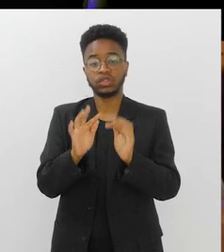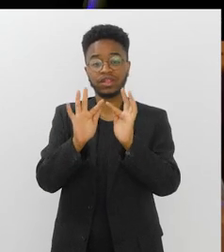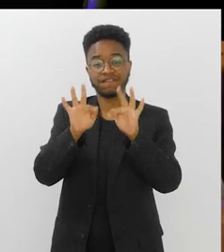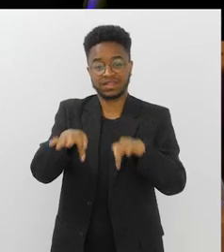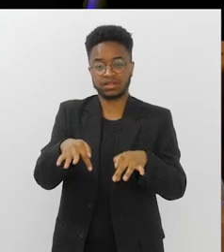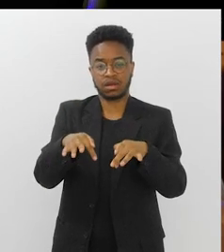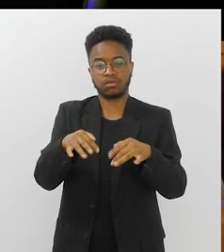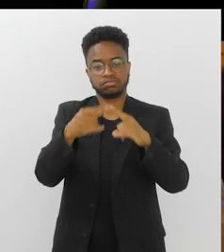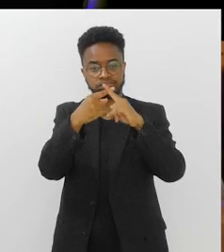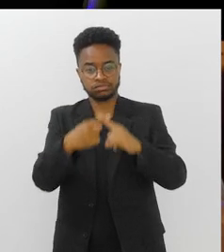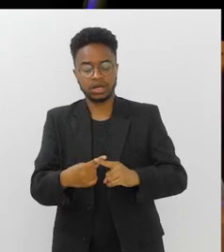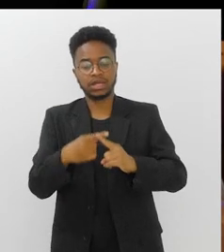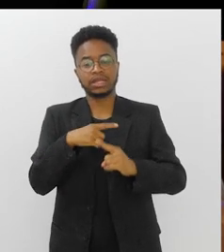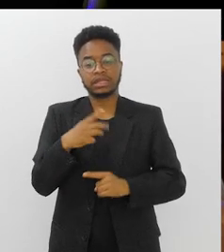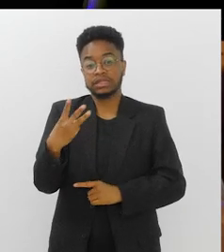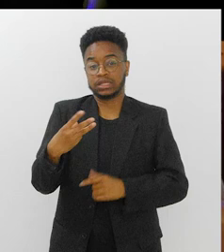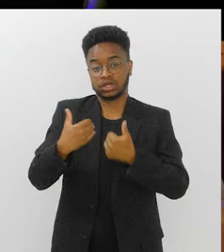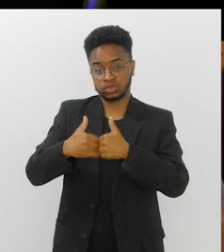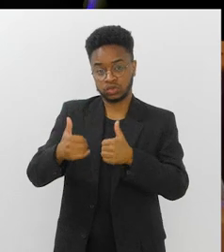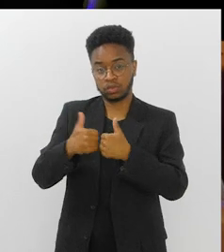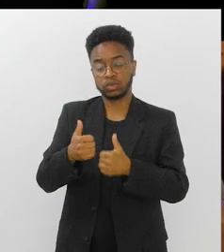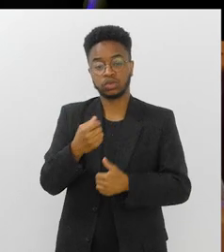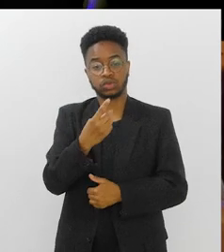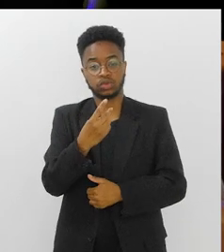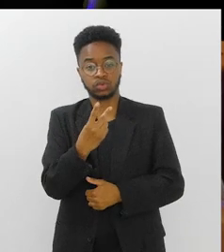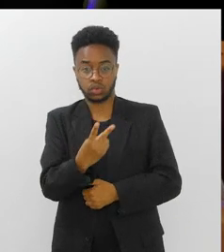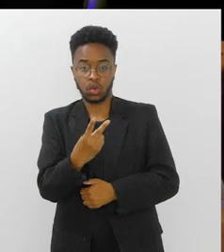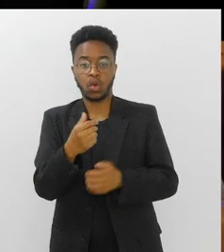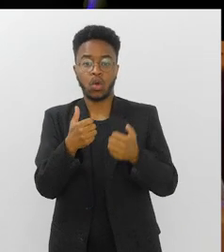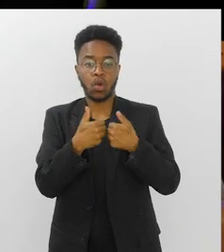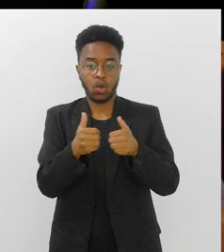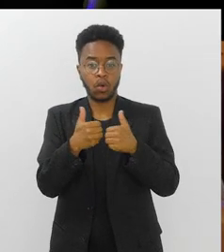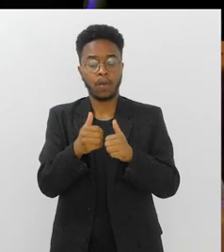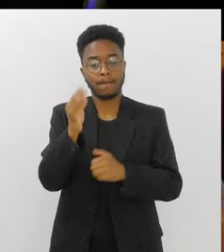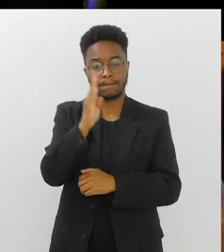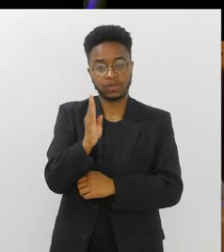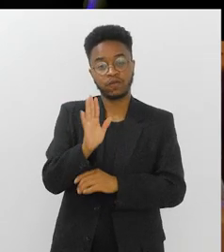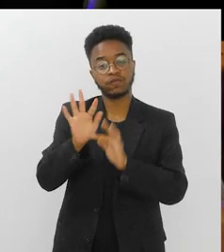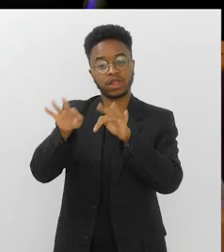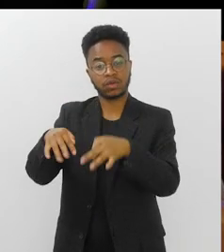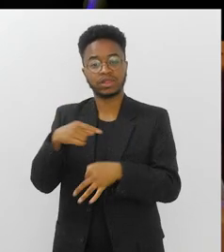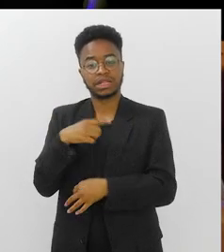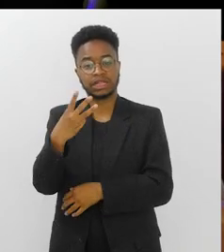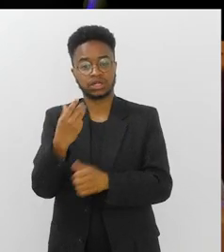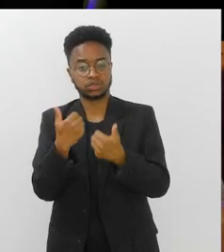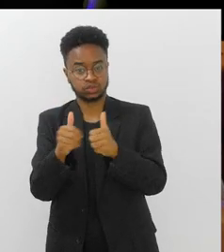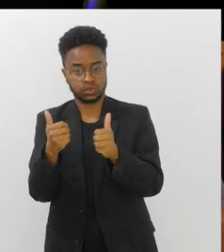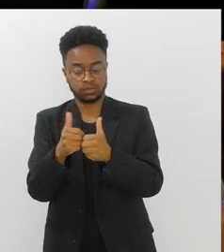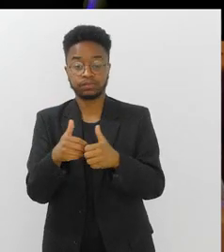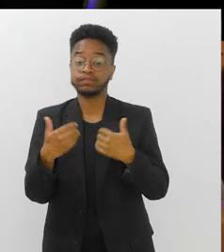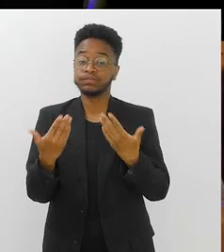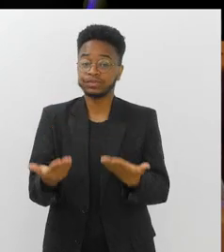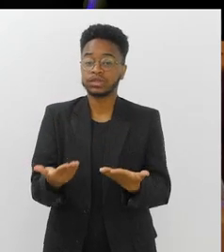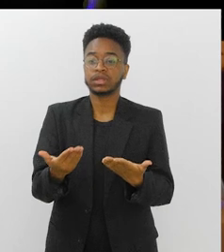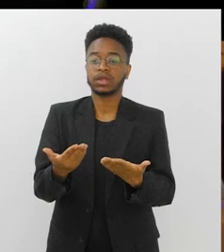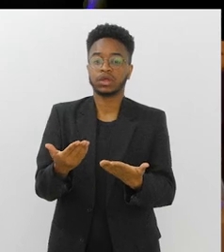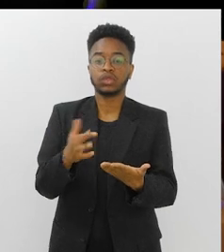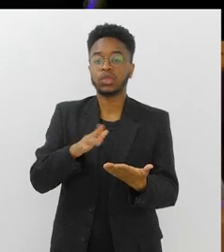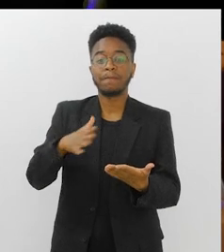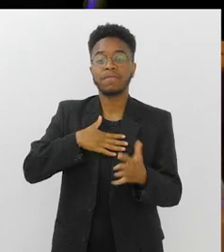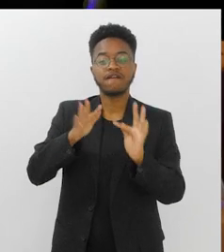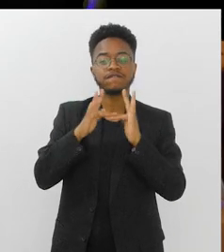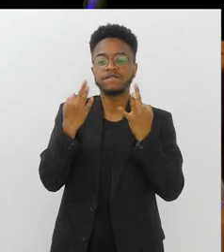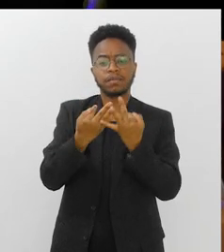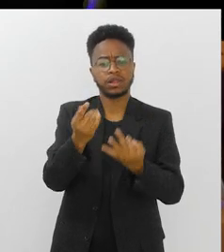então foram três ônibus foram dois ônibus em todos os jogos do Brasil e na final foram três ônibus e assim não era